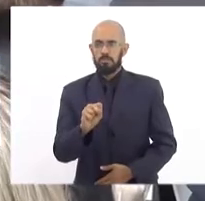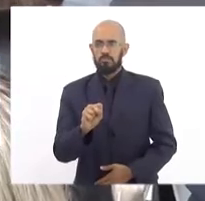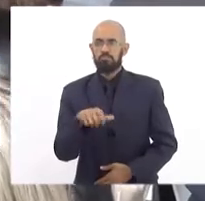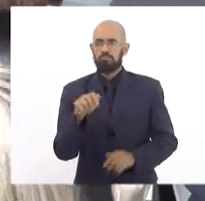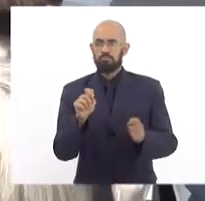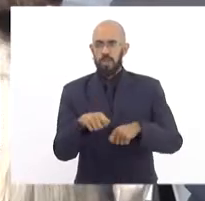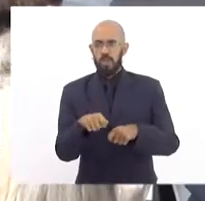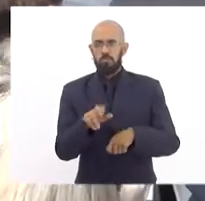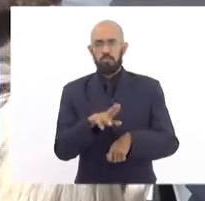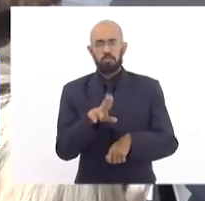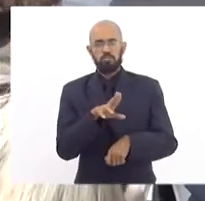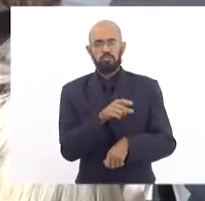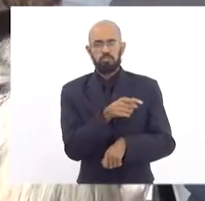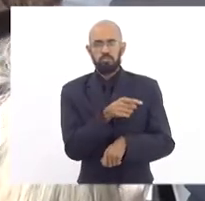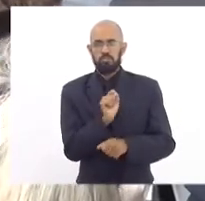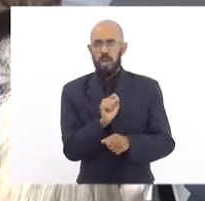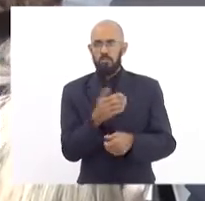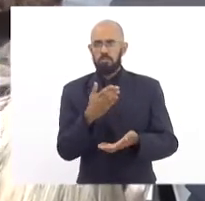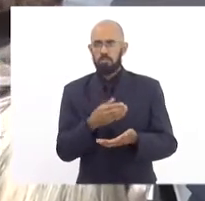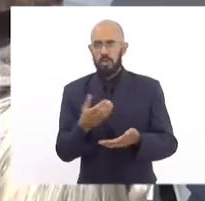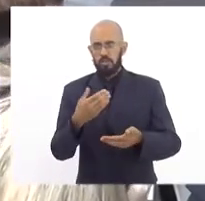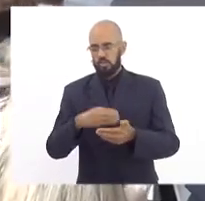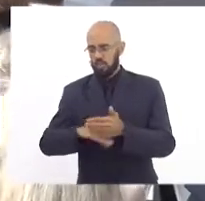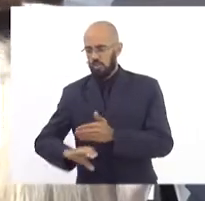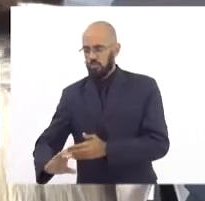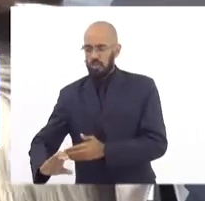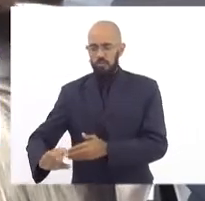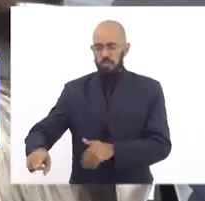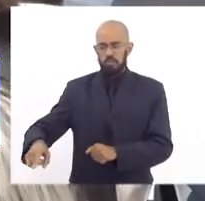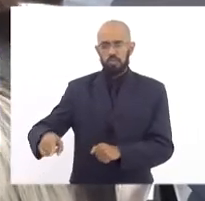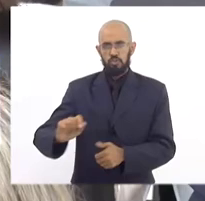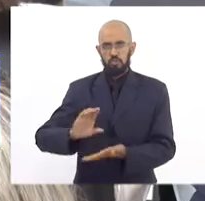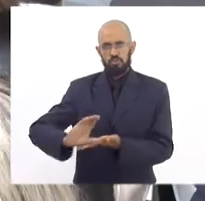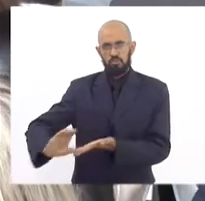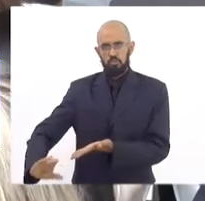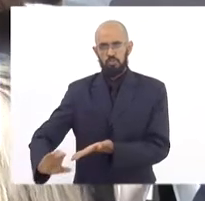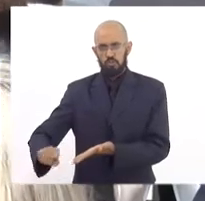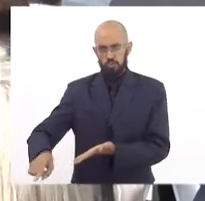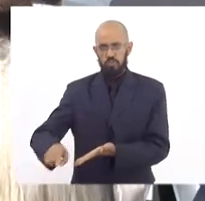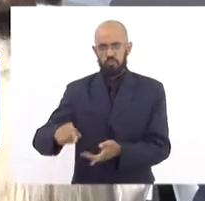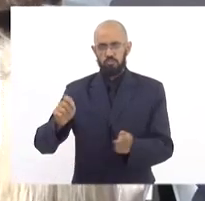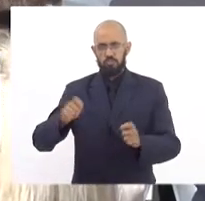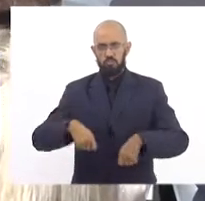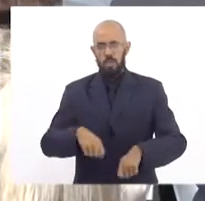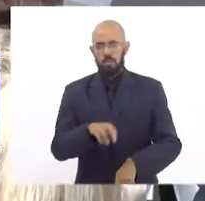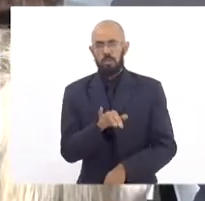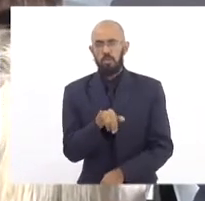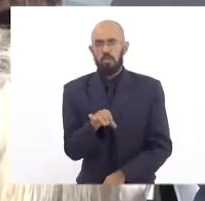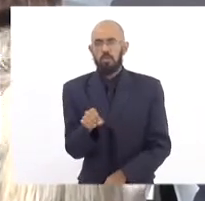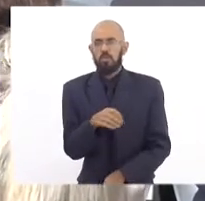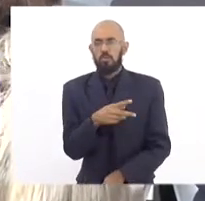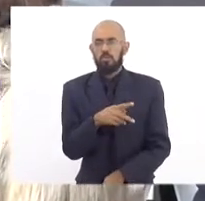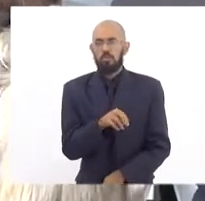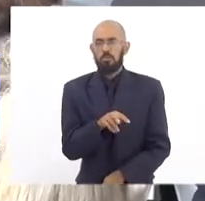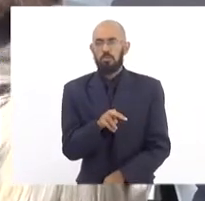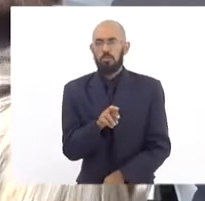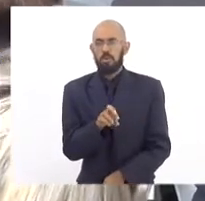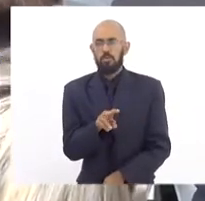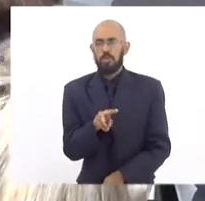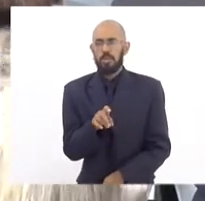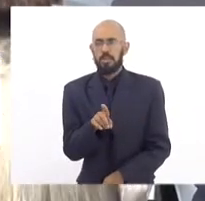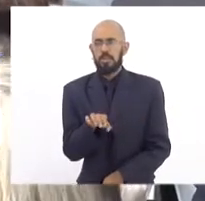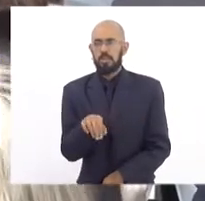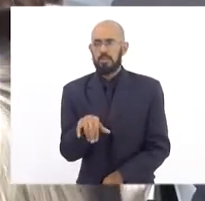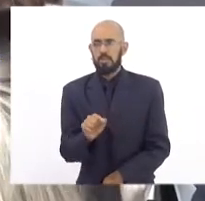pode ser revestido para o Rio Providência. Então, tem outros exemplos, mesmo a questão do fertilizante.